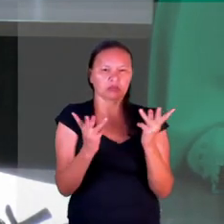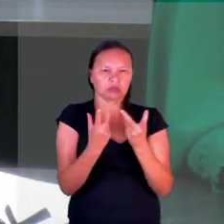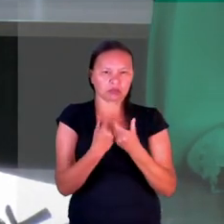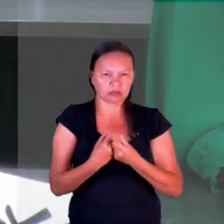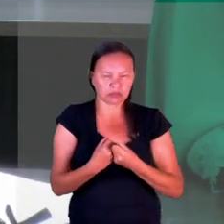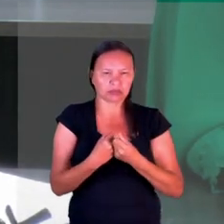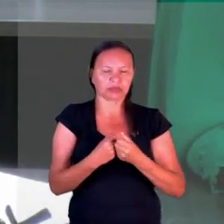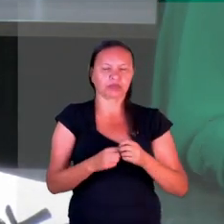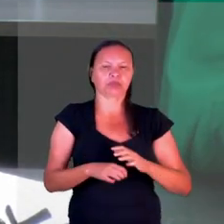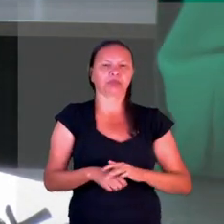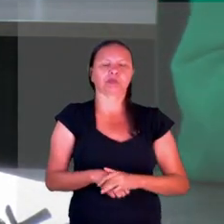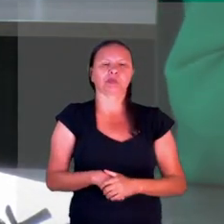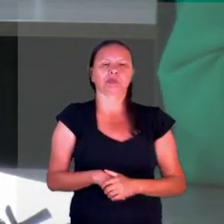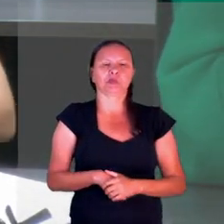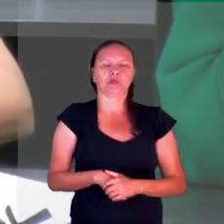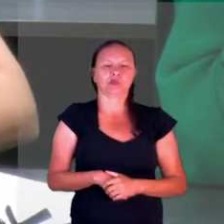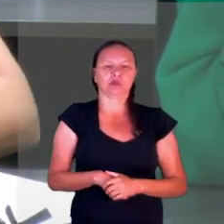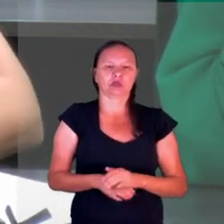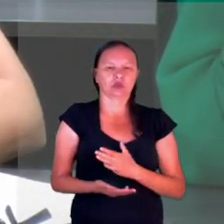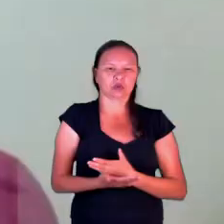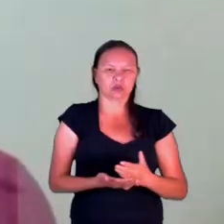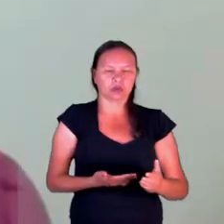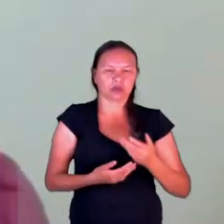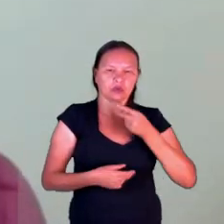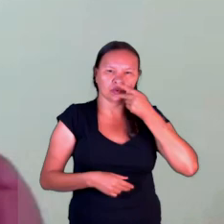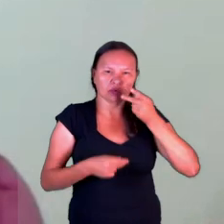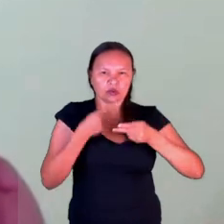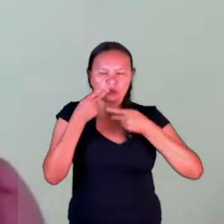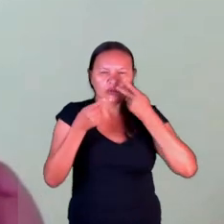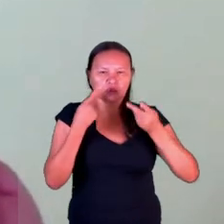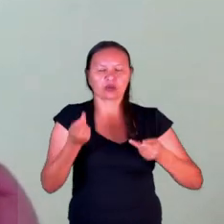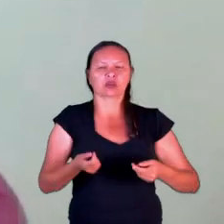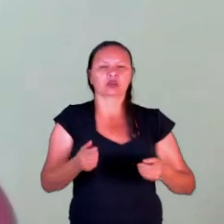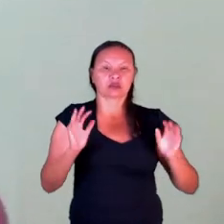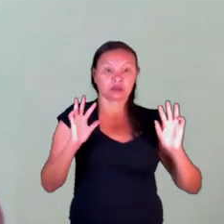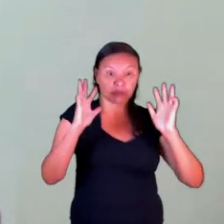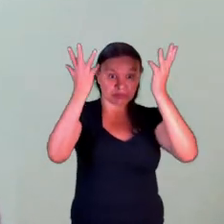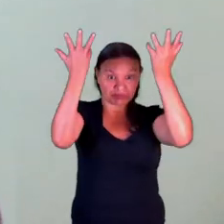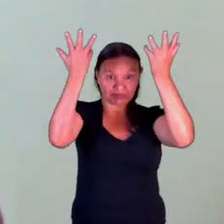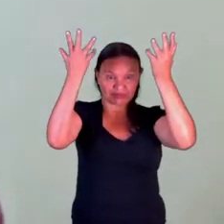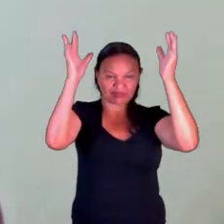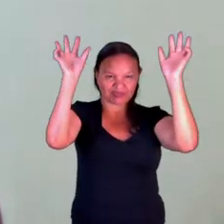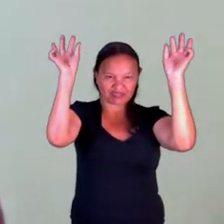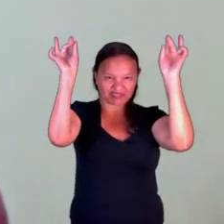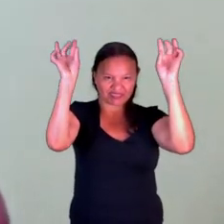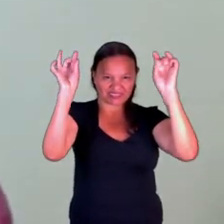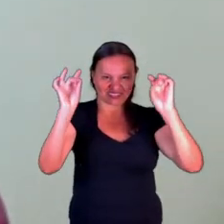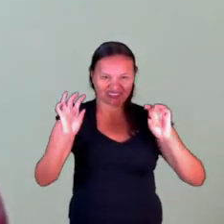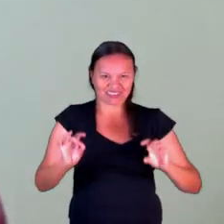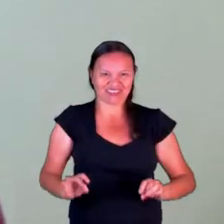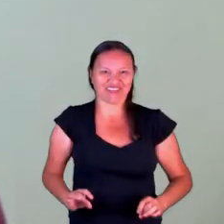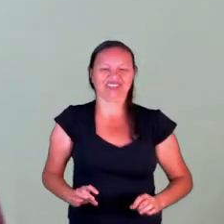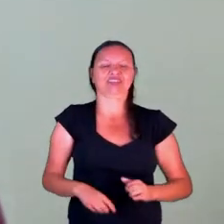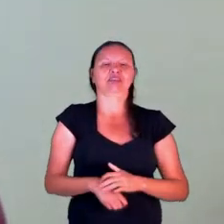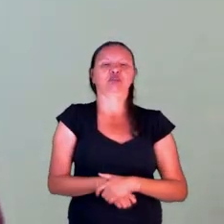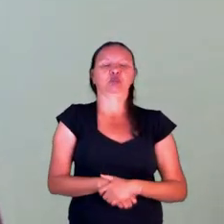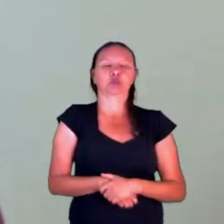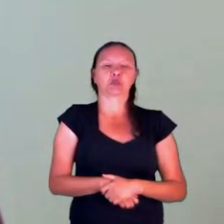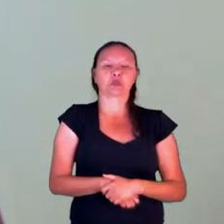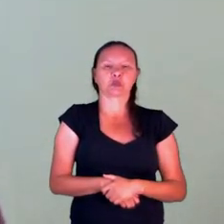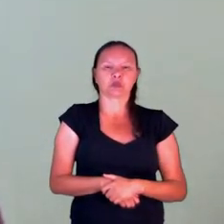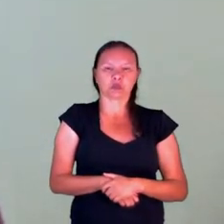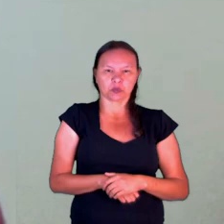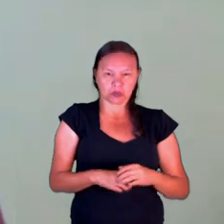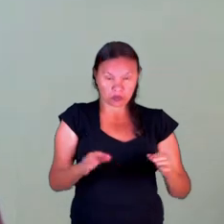eh eh primeiro dizer que o evento tá sendo assim Fantástico como sempre eh aquele momento da gente